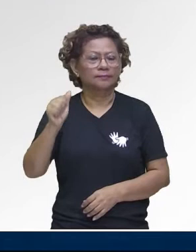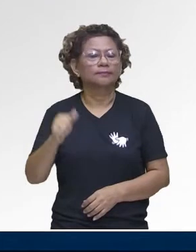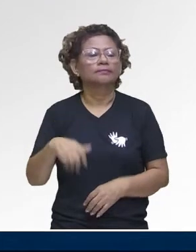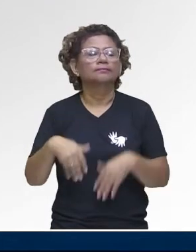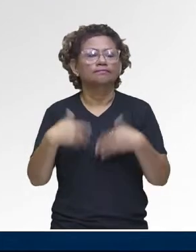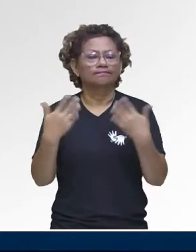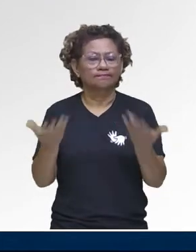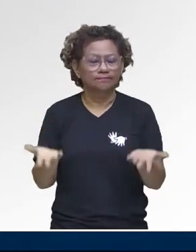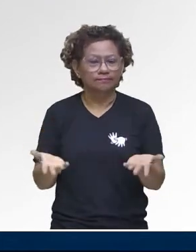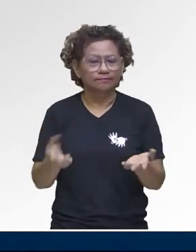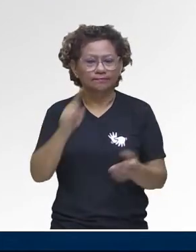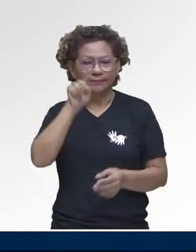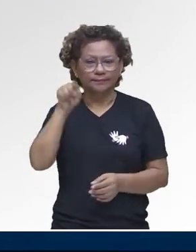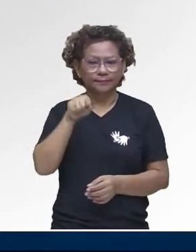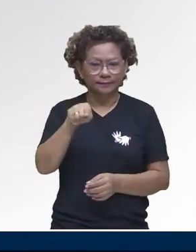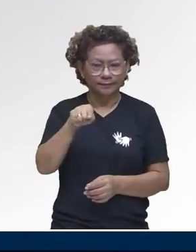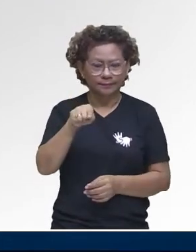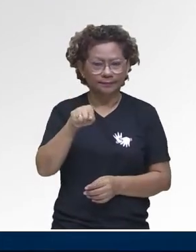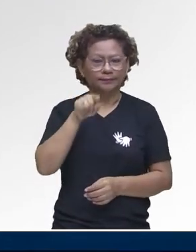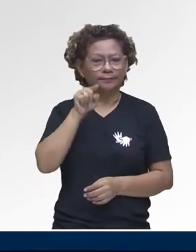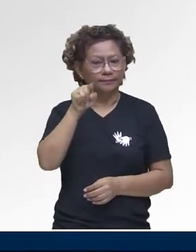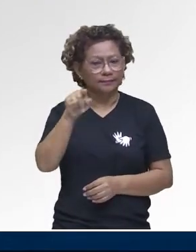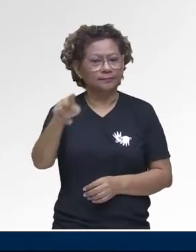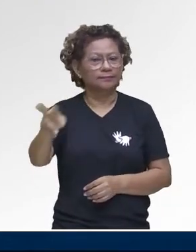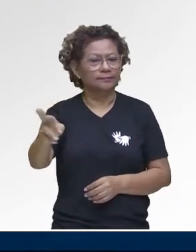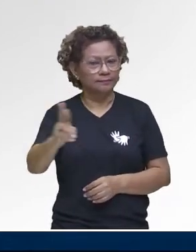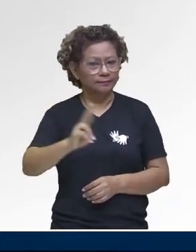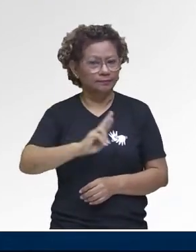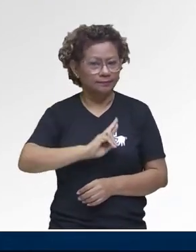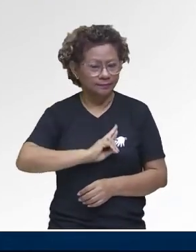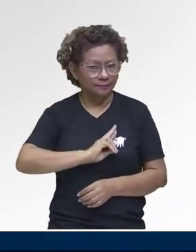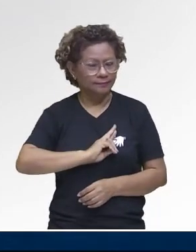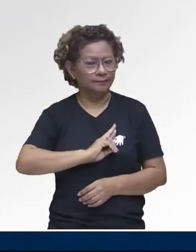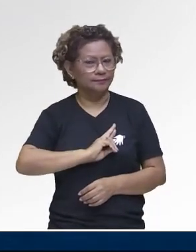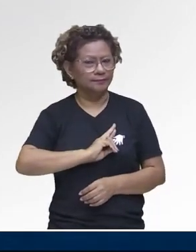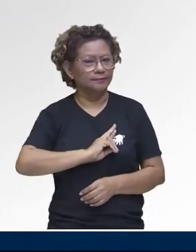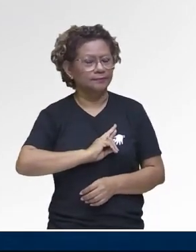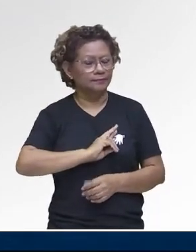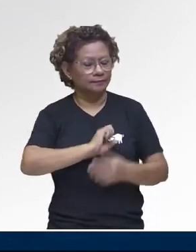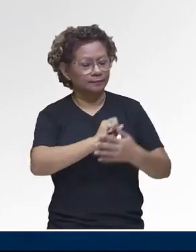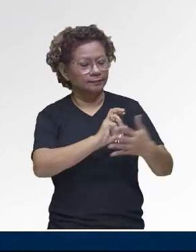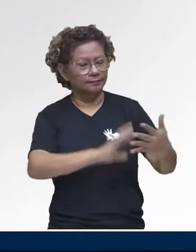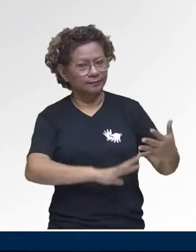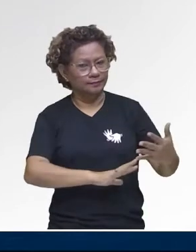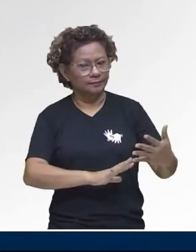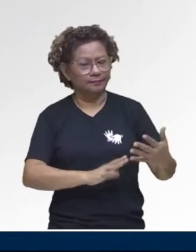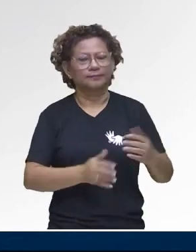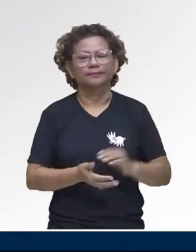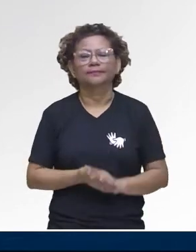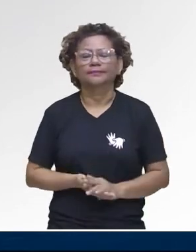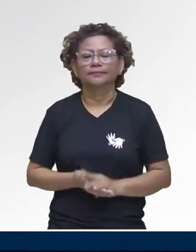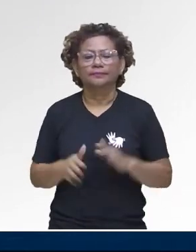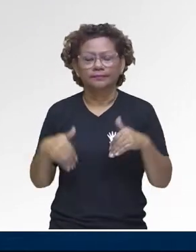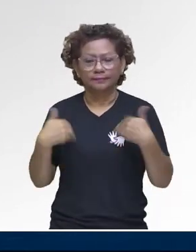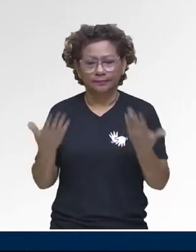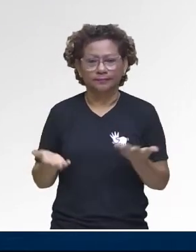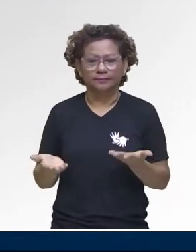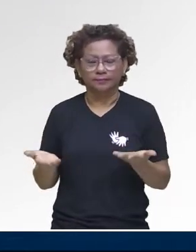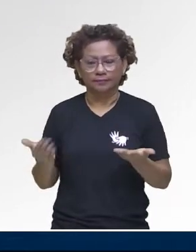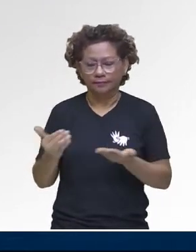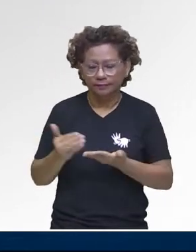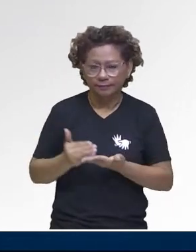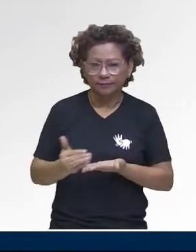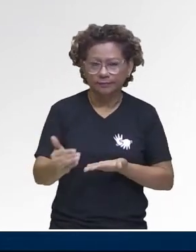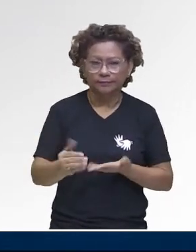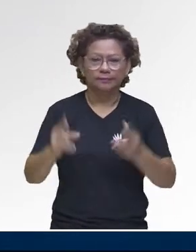né? Então, temos aí a nossa pergunta, baseada na situação problema. E o tema da nossa aula de hoje, vocês já perceberam, a gente vai trabalhar